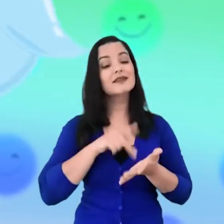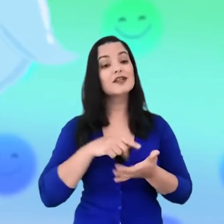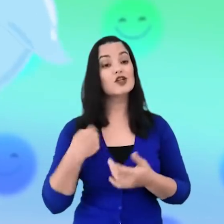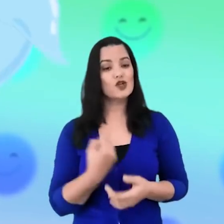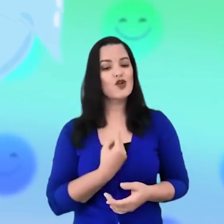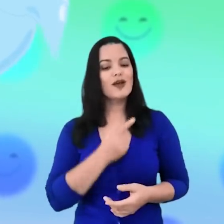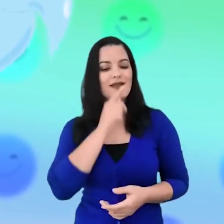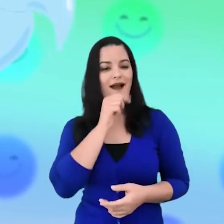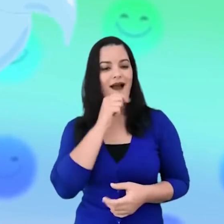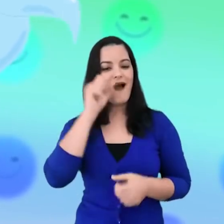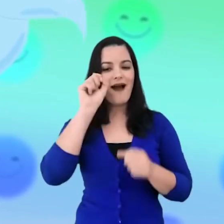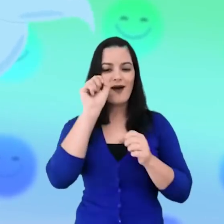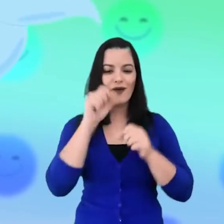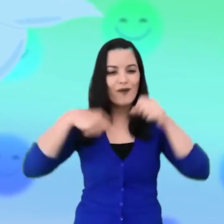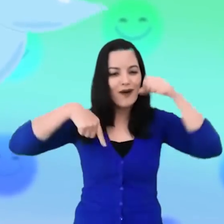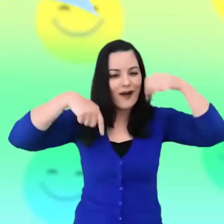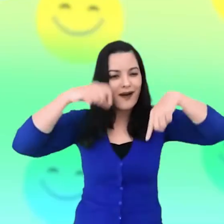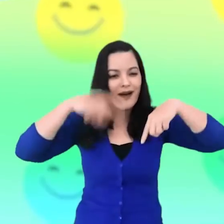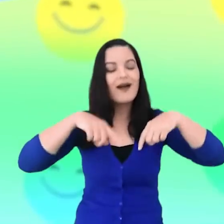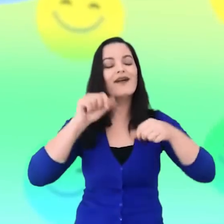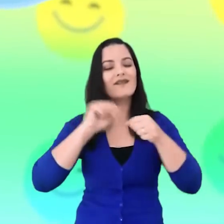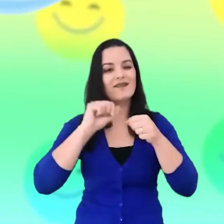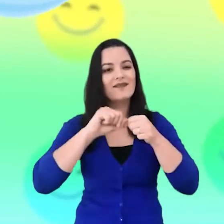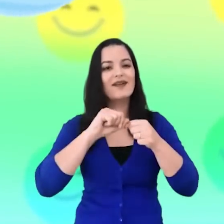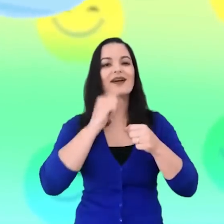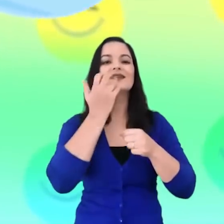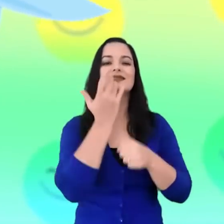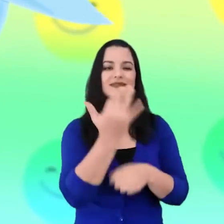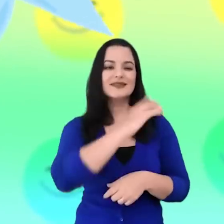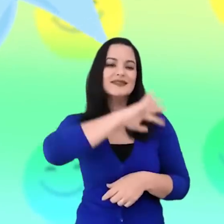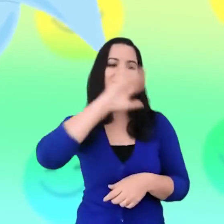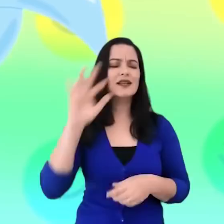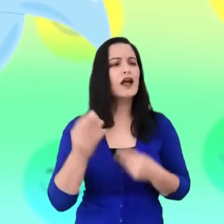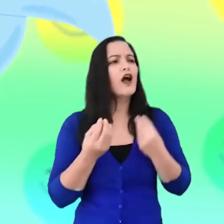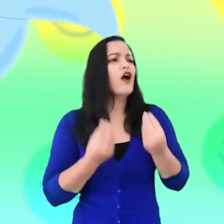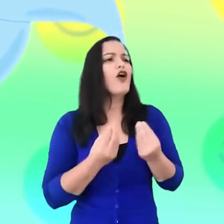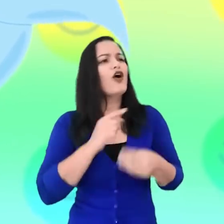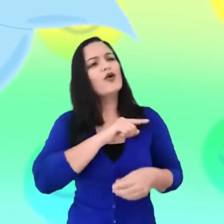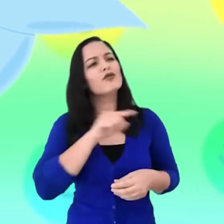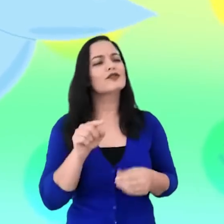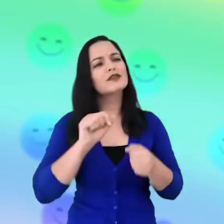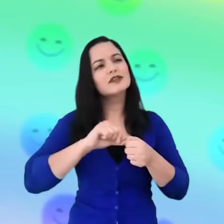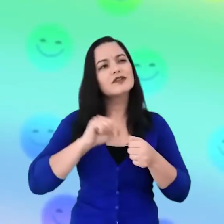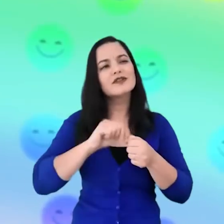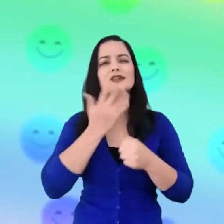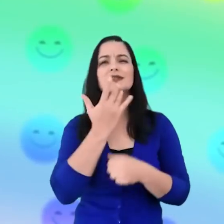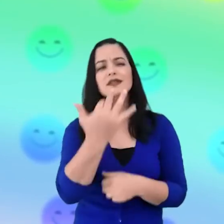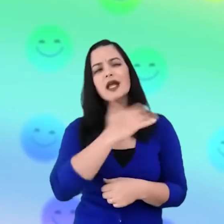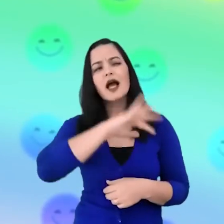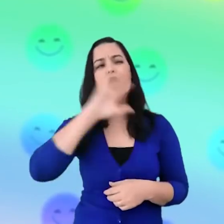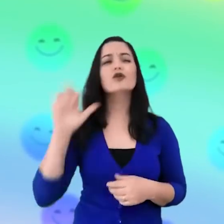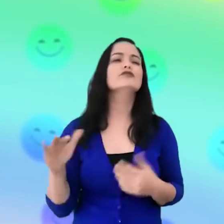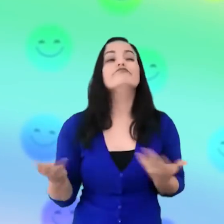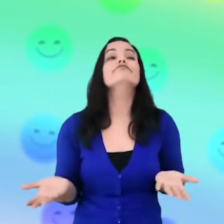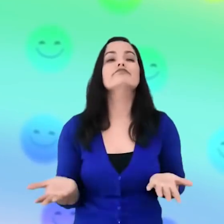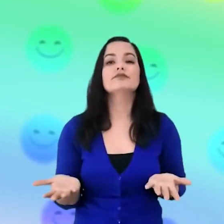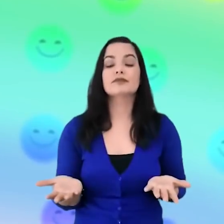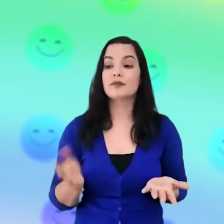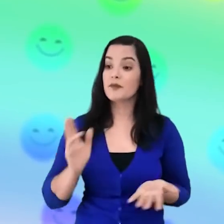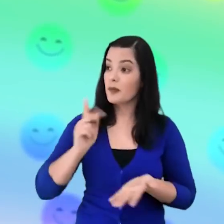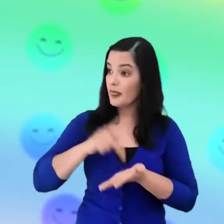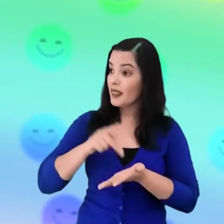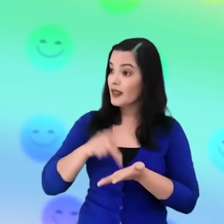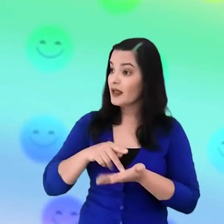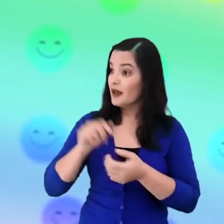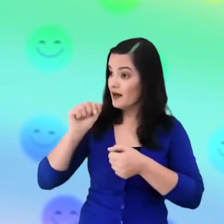arco-íris! Olá, gotinha! Como assim são vocês que formam o arco-íris? Pois é! Fazemos